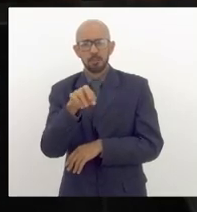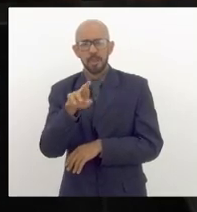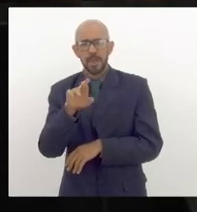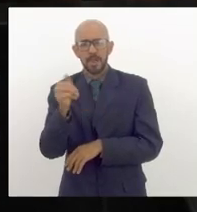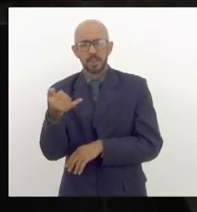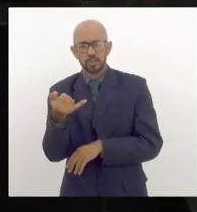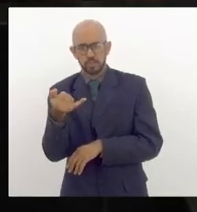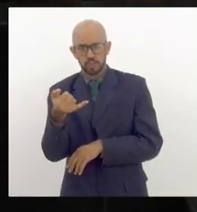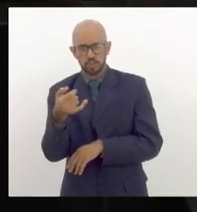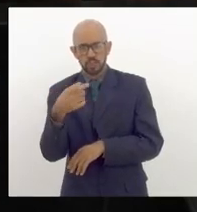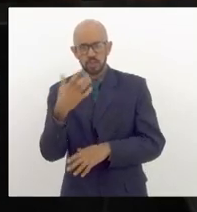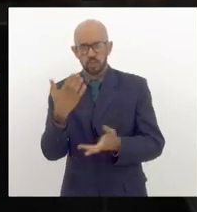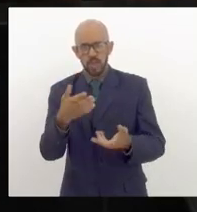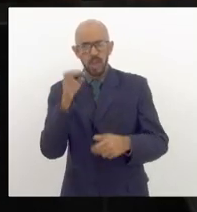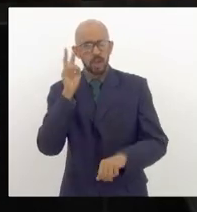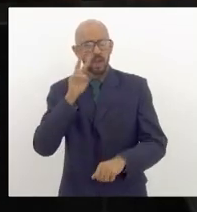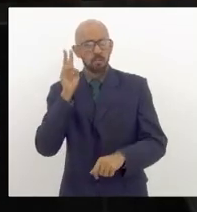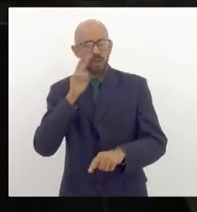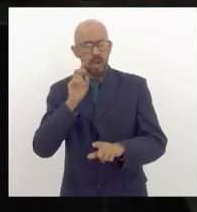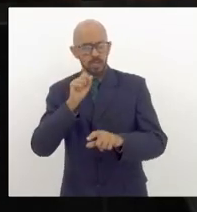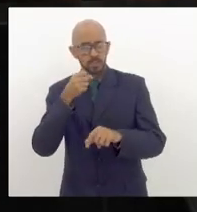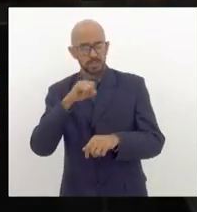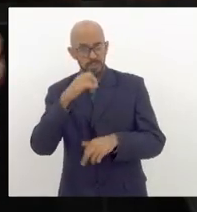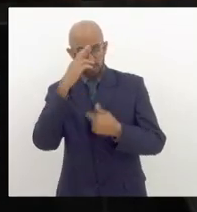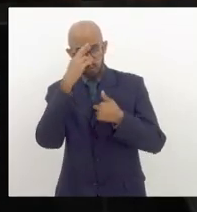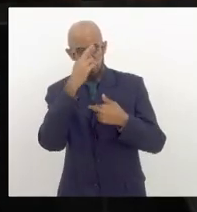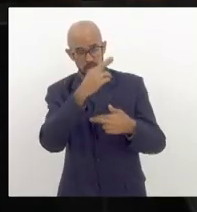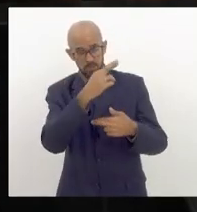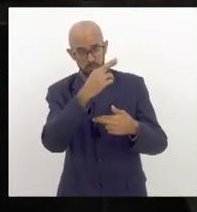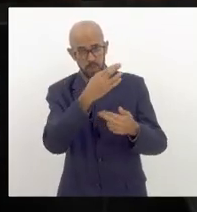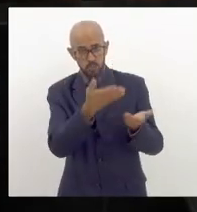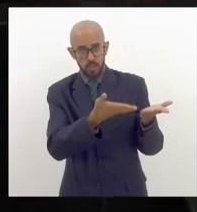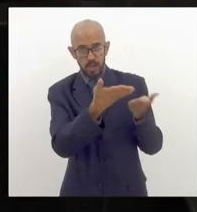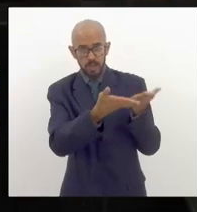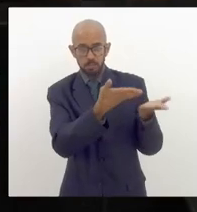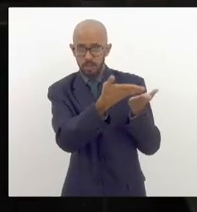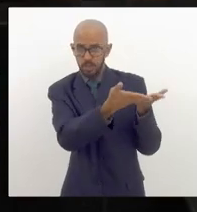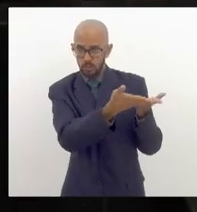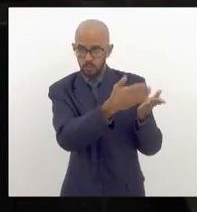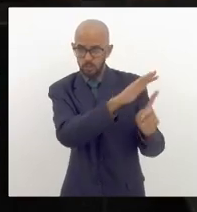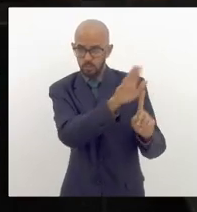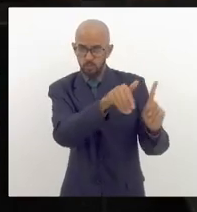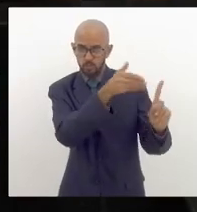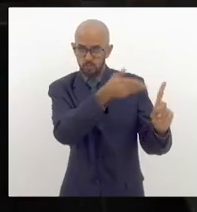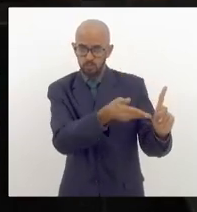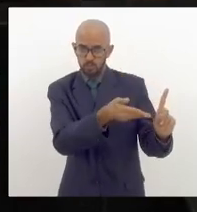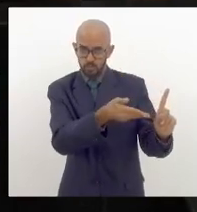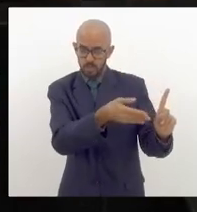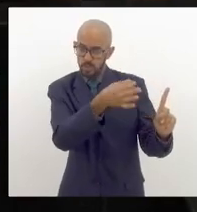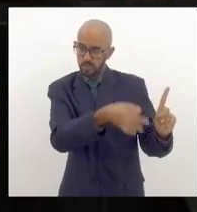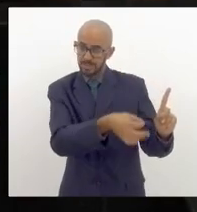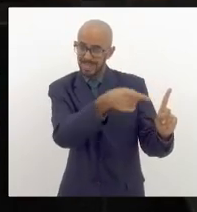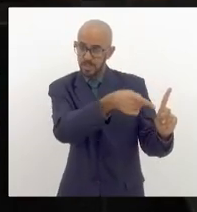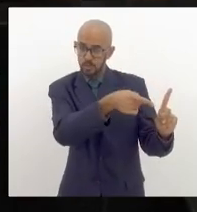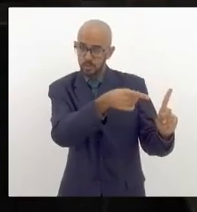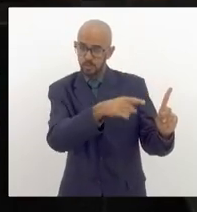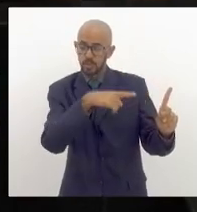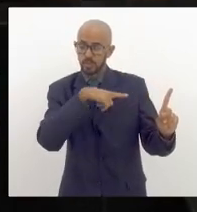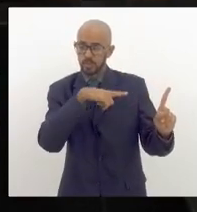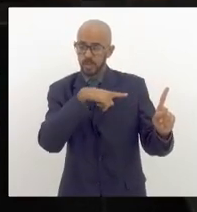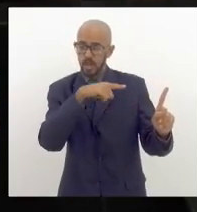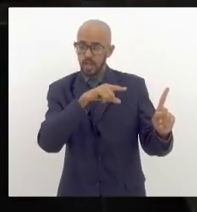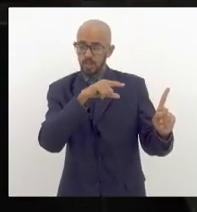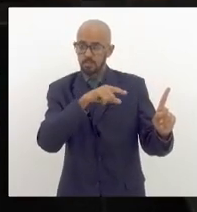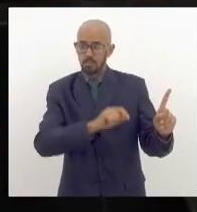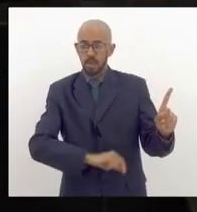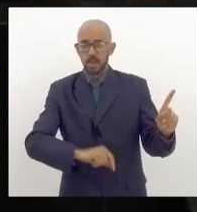quero lembrar né se tratada com respeito se tratada tratada com dignidade se tratar da altura o e